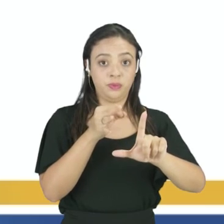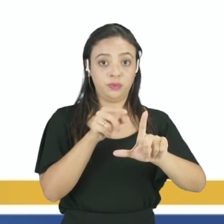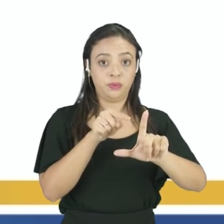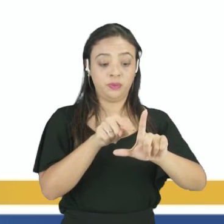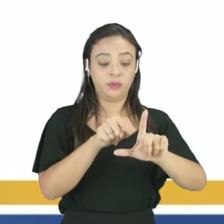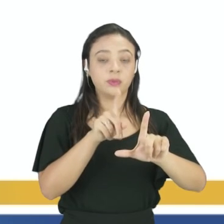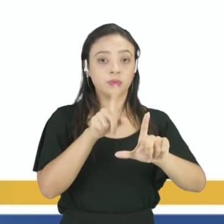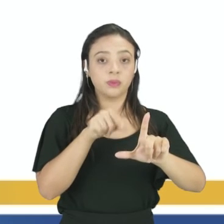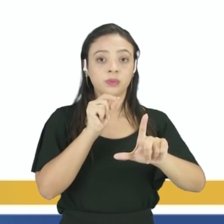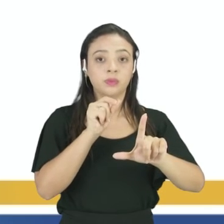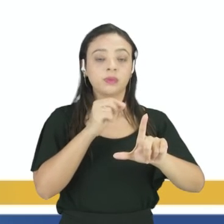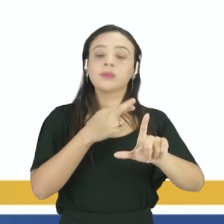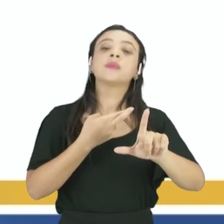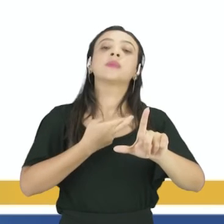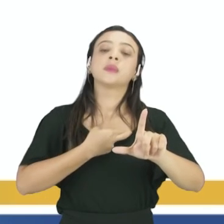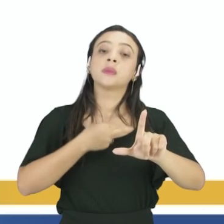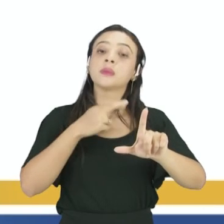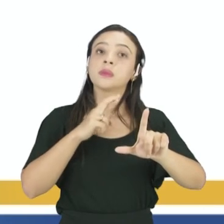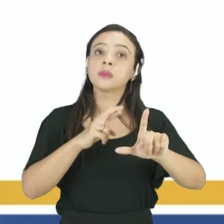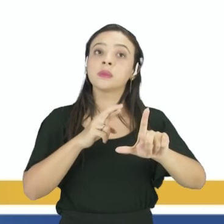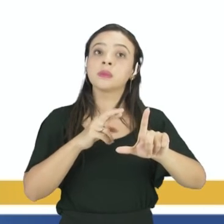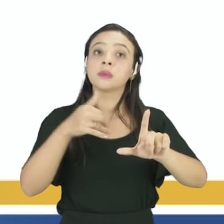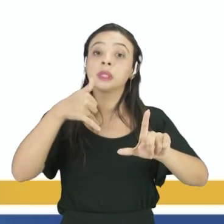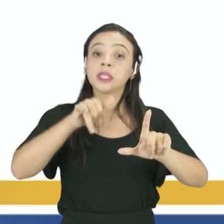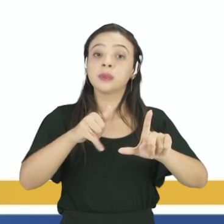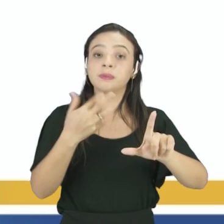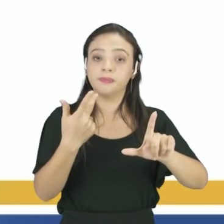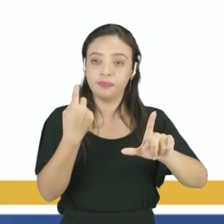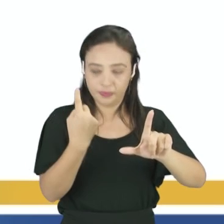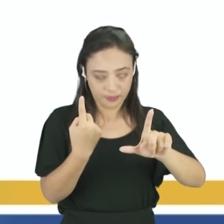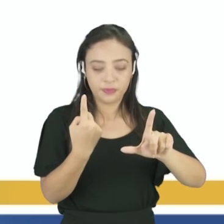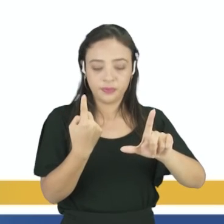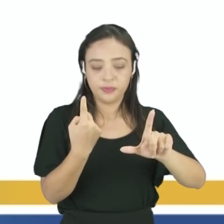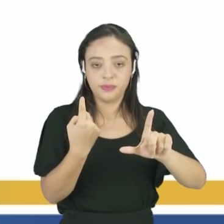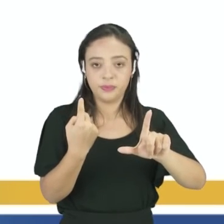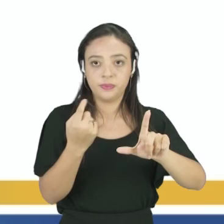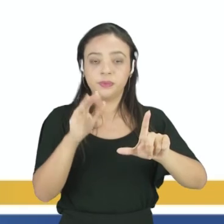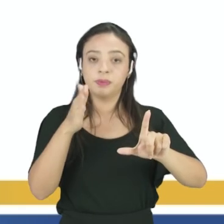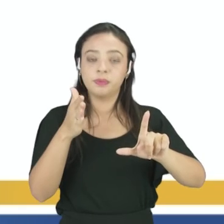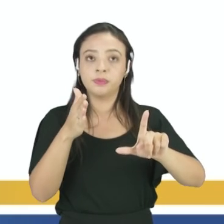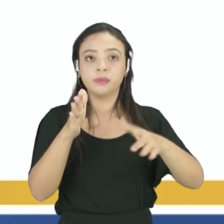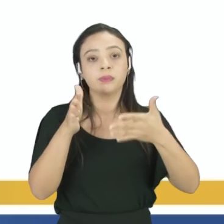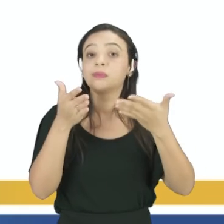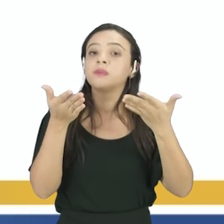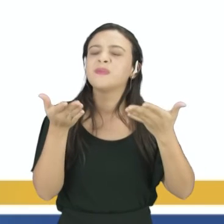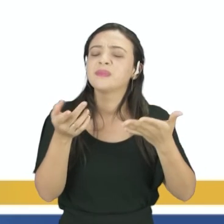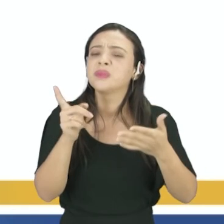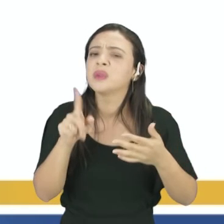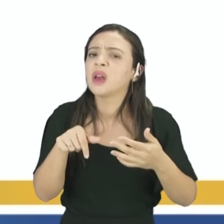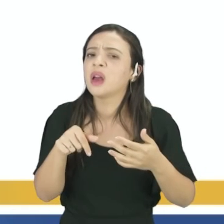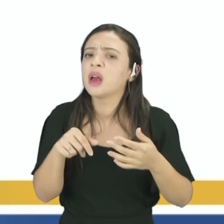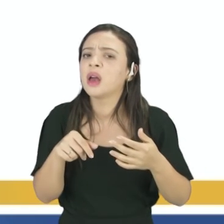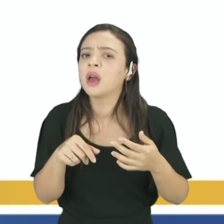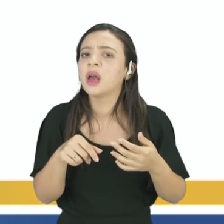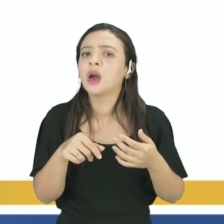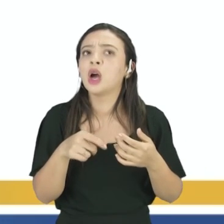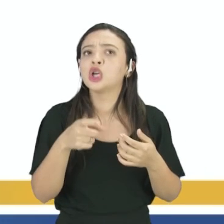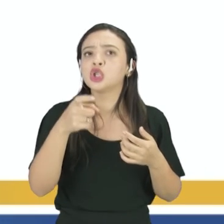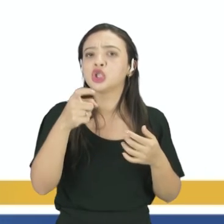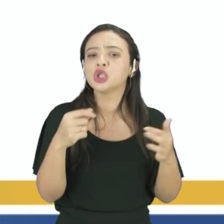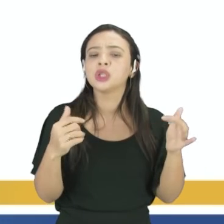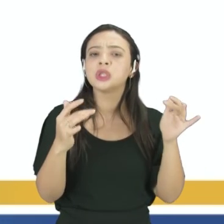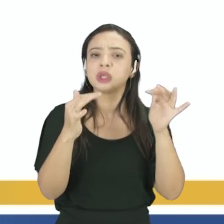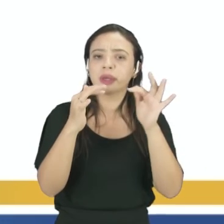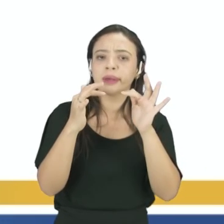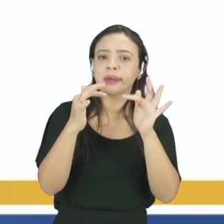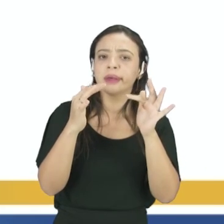o pontinho que representa a coordenada y igual a 1. Qual é a coordenada x que está relacionando com ele?